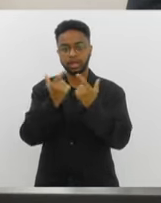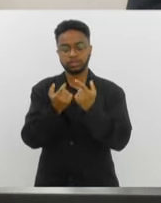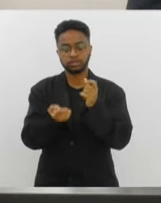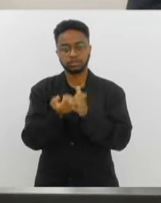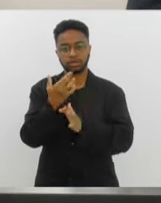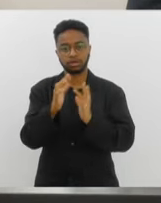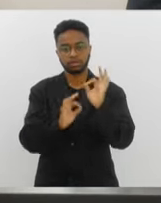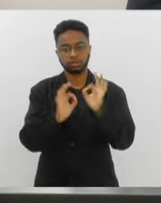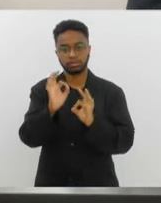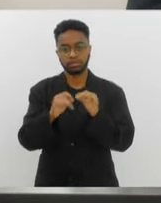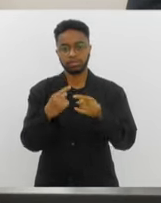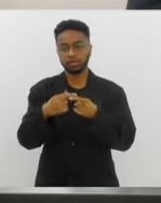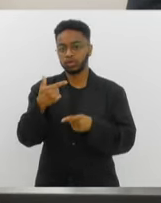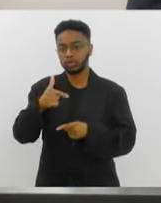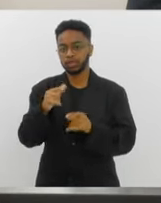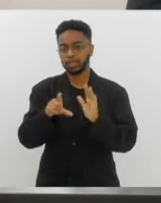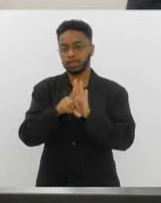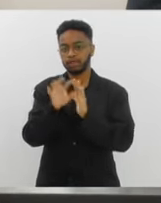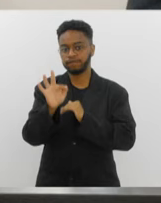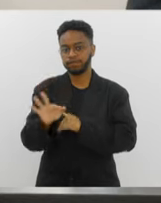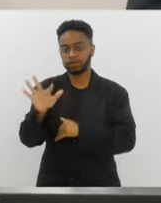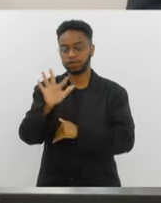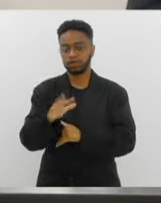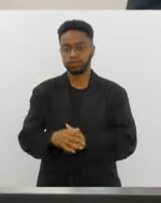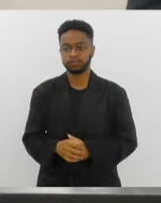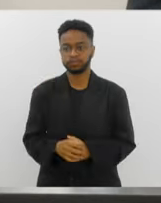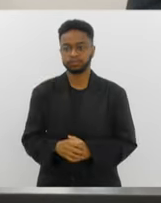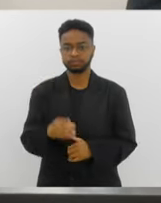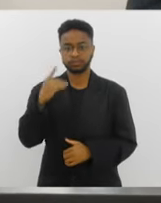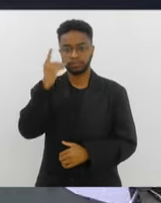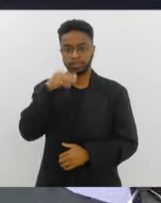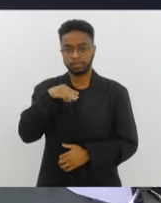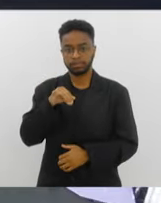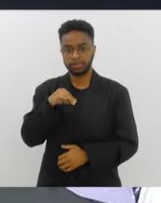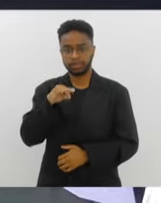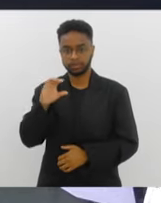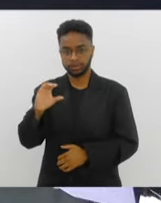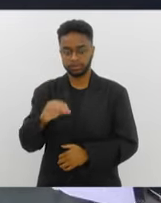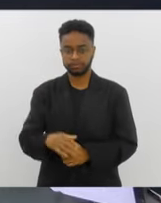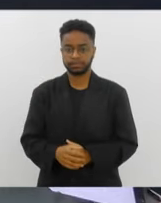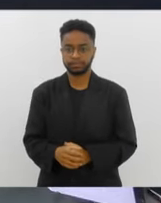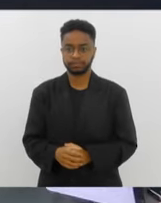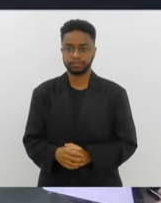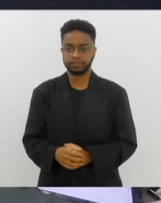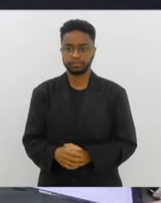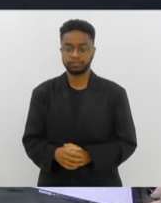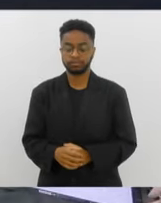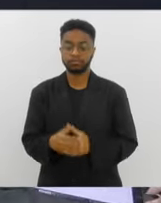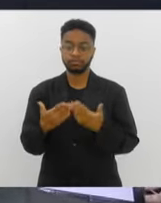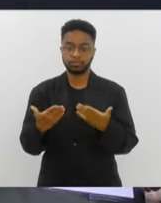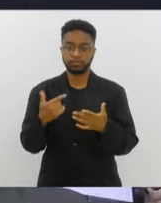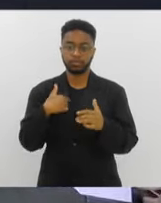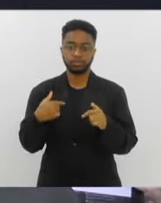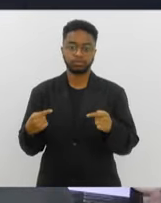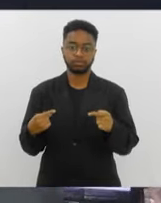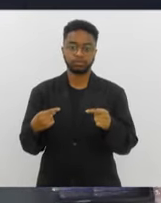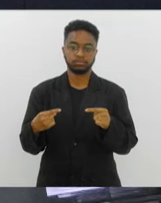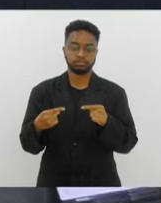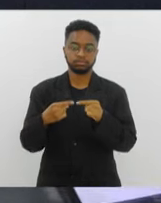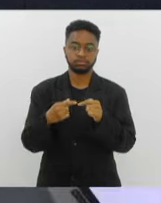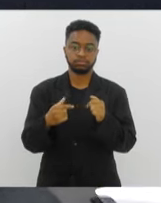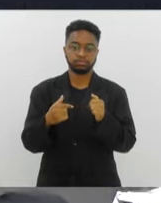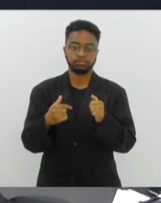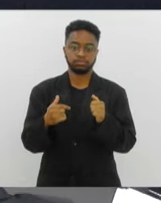há ainda lei federal. Deputado Mink. Presidente, na linha aqui do deputado Luiz Paulo, eu preparei um